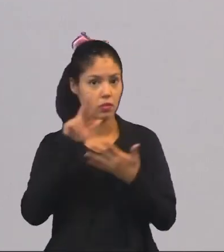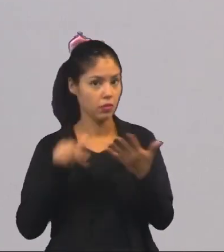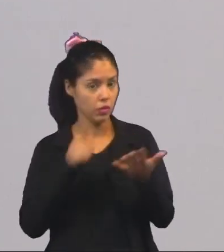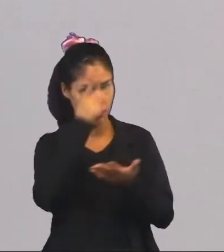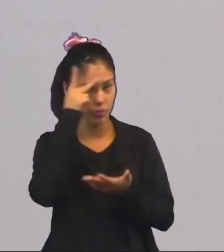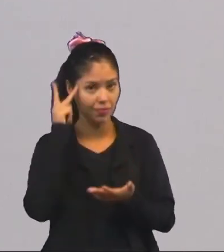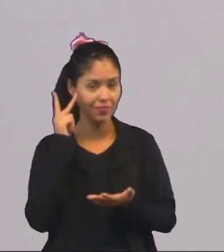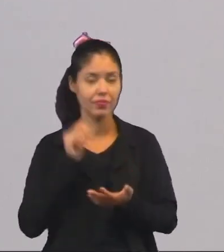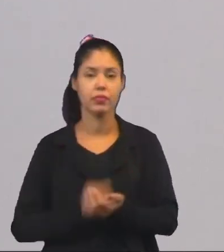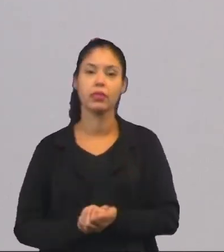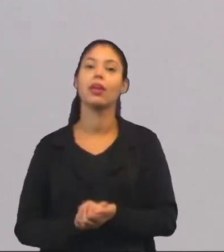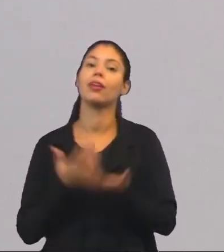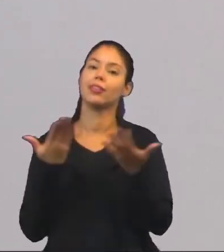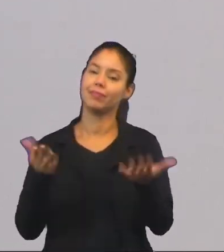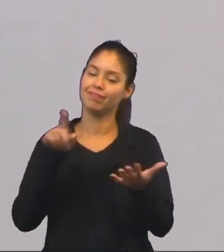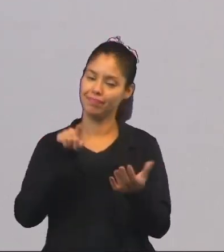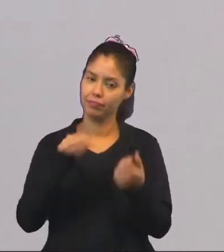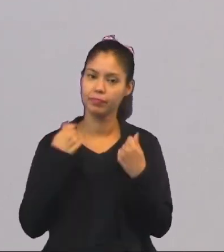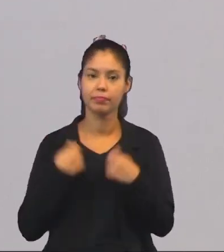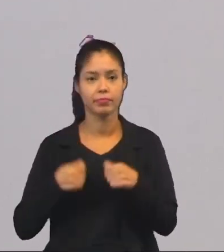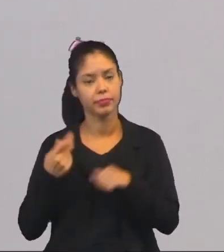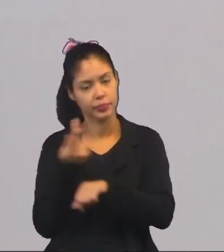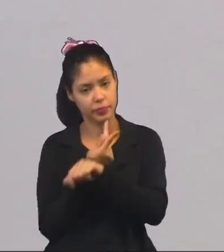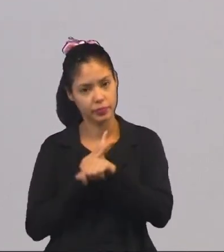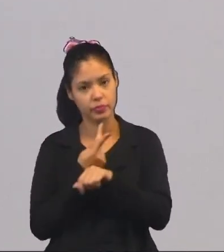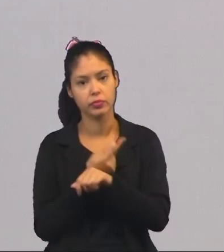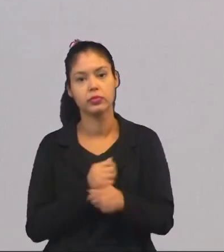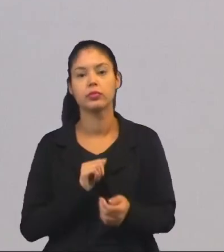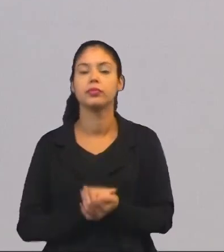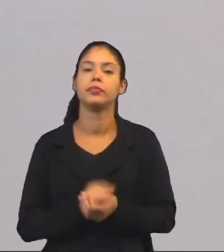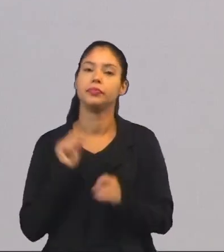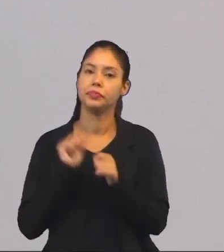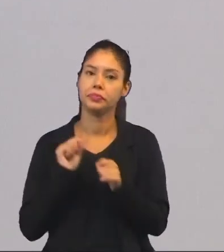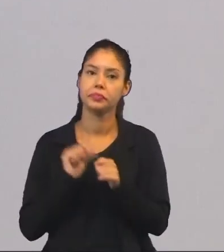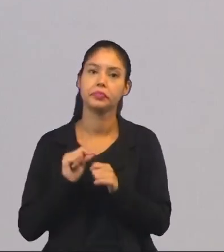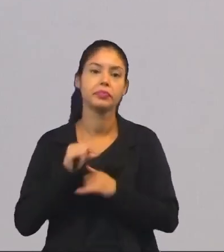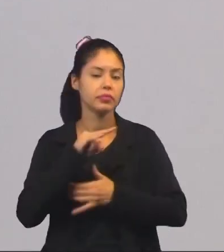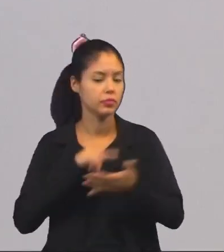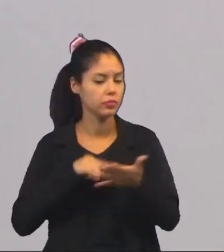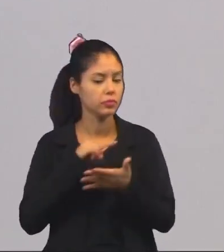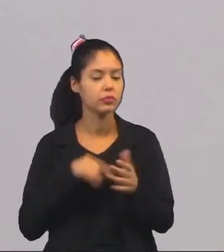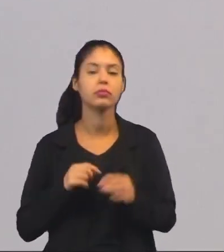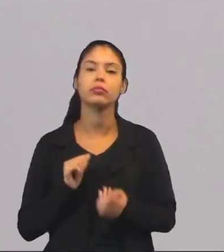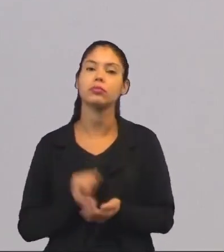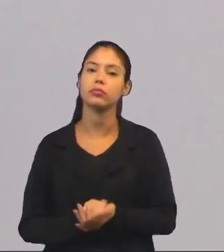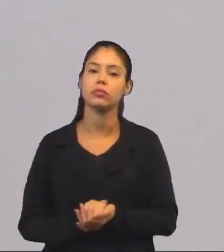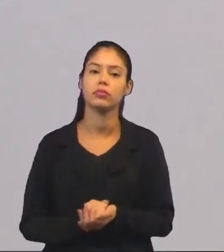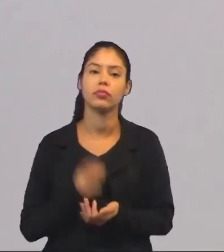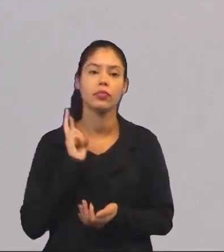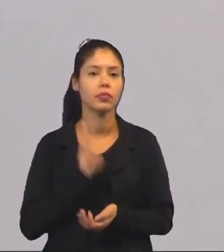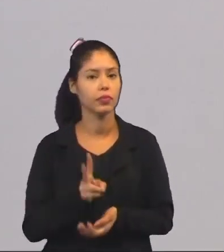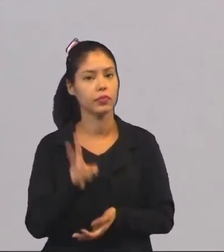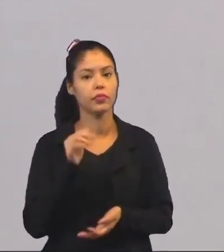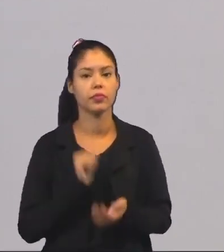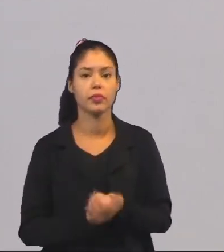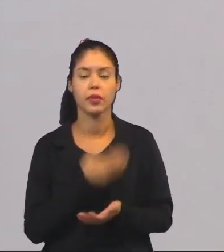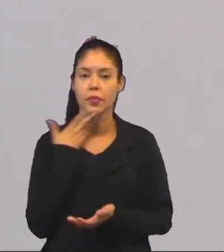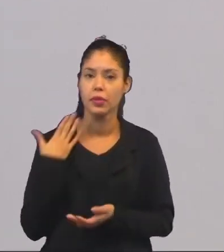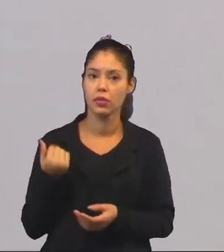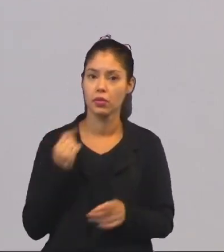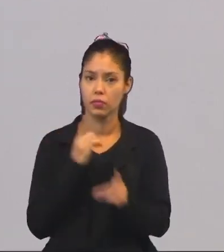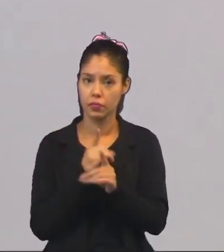várias pessoas, aí mesmo que ela deve procurar o posto para fazer esses exames periodicamente, porque quanto mais cedo